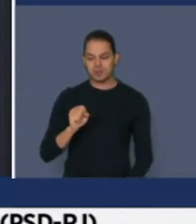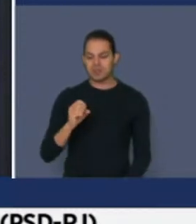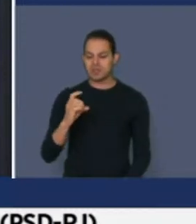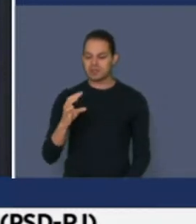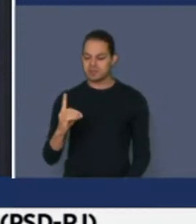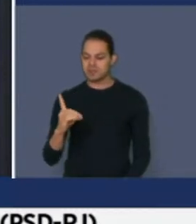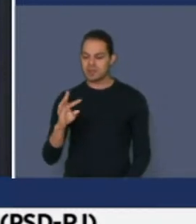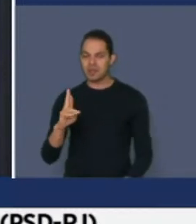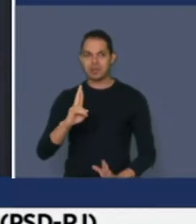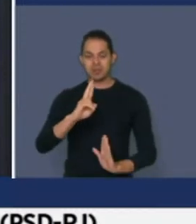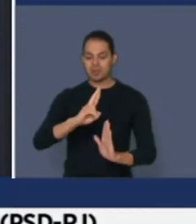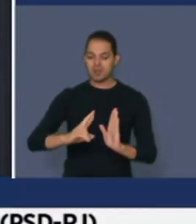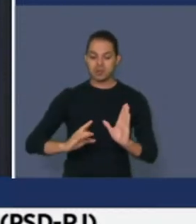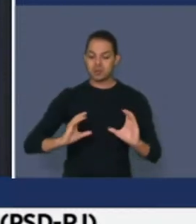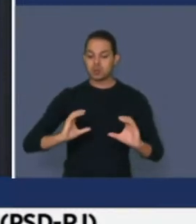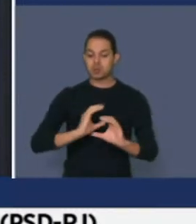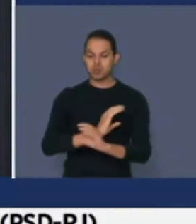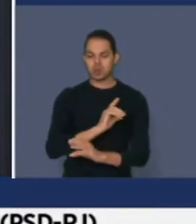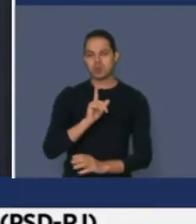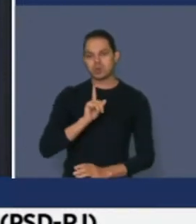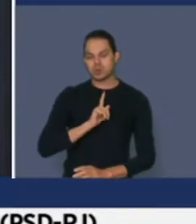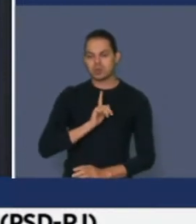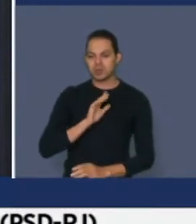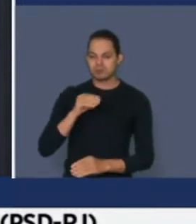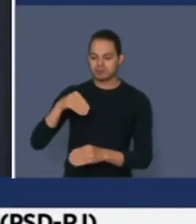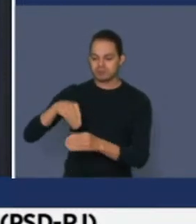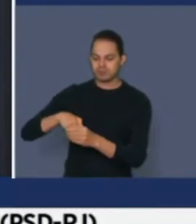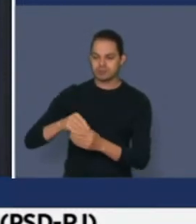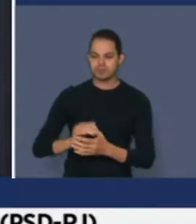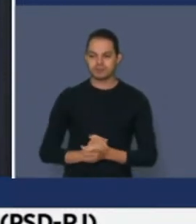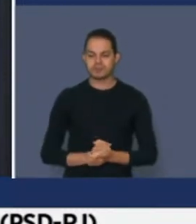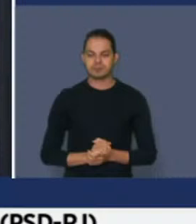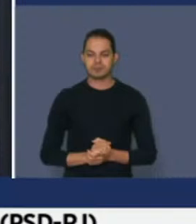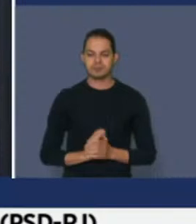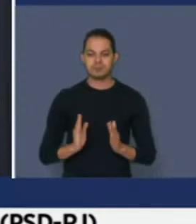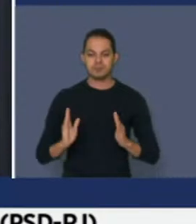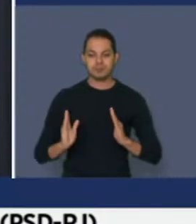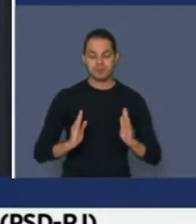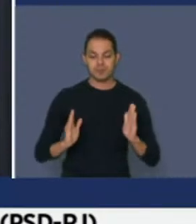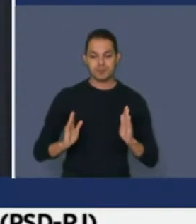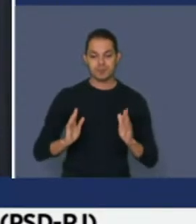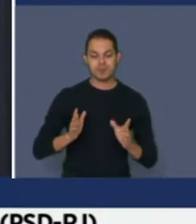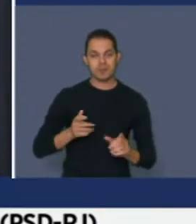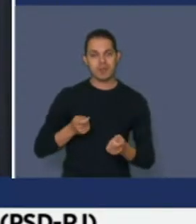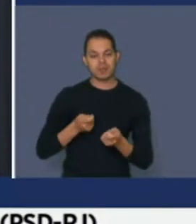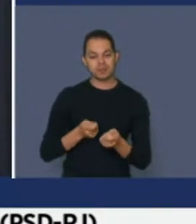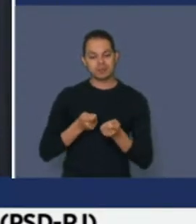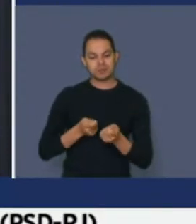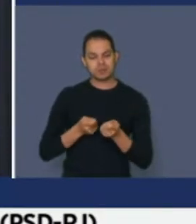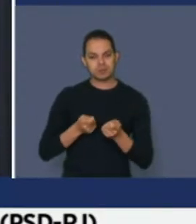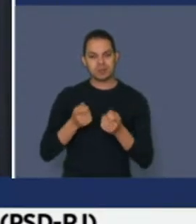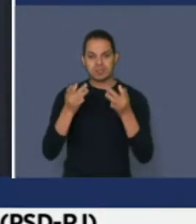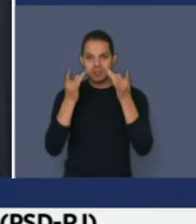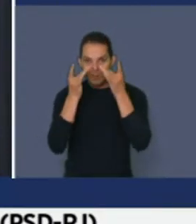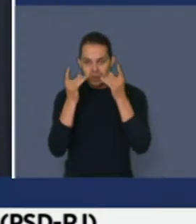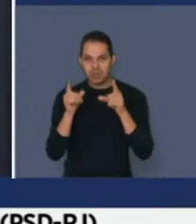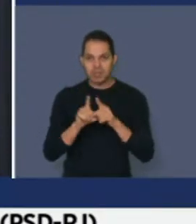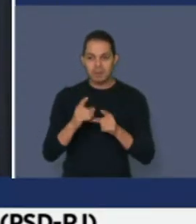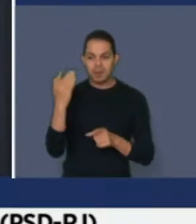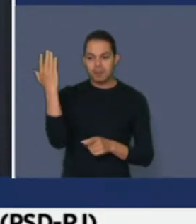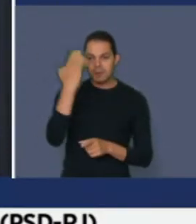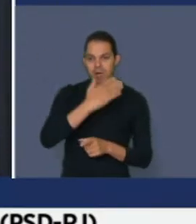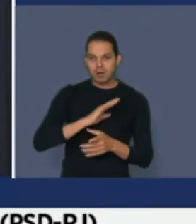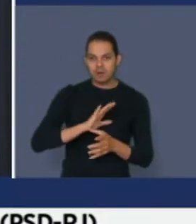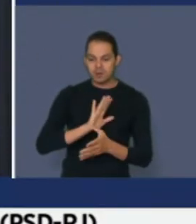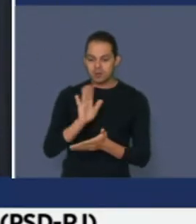relatório no inteiro teor. Então, do uso do mandato para coação de testemunha e ocultação de provas. Em